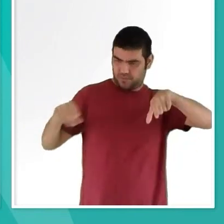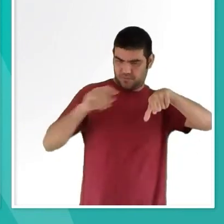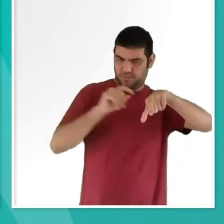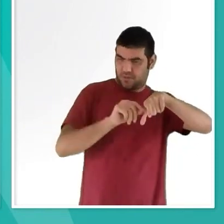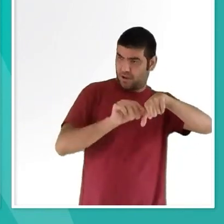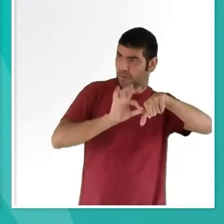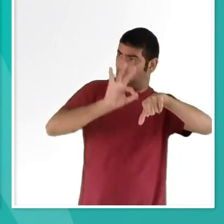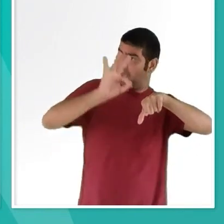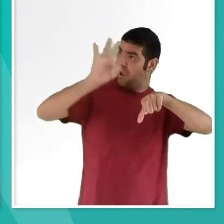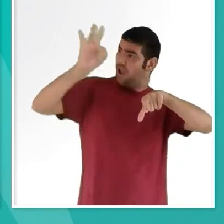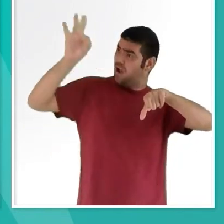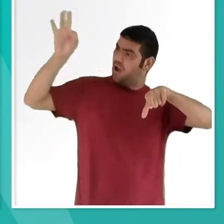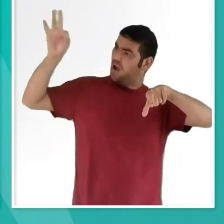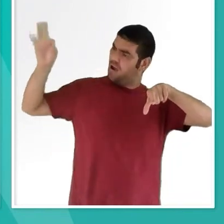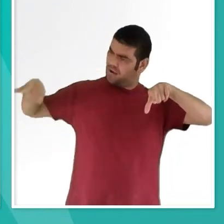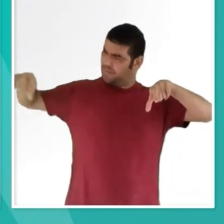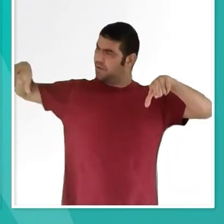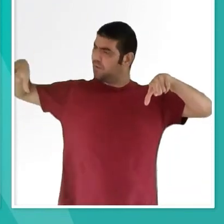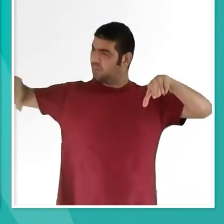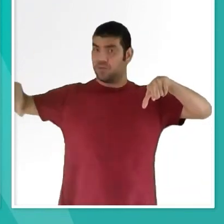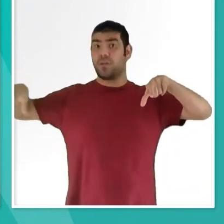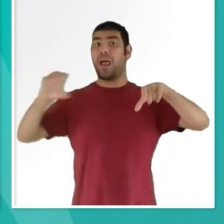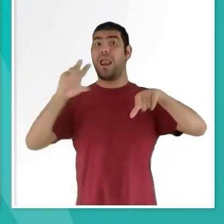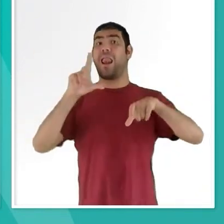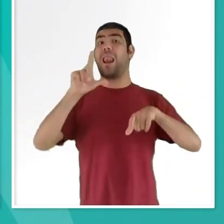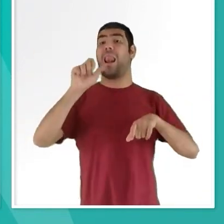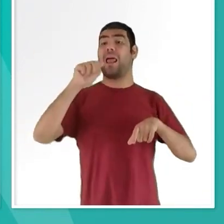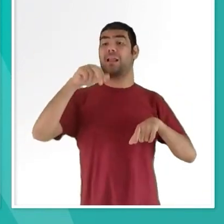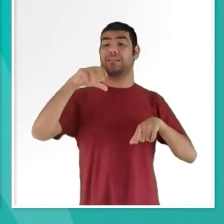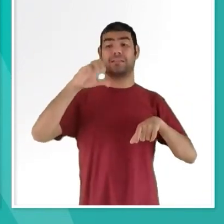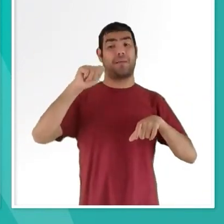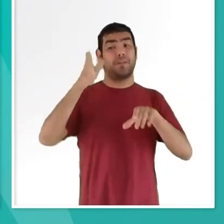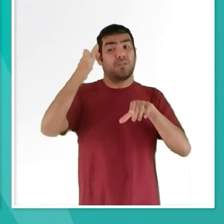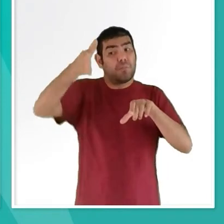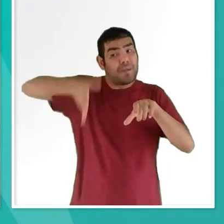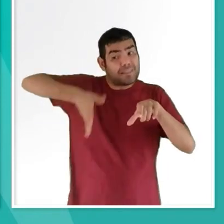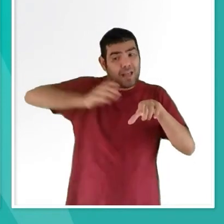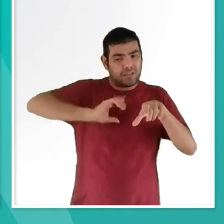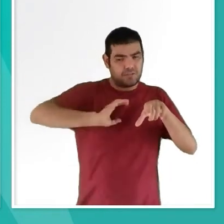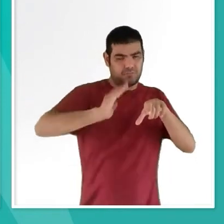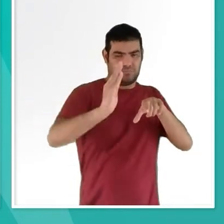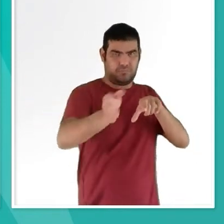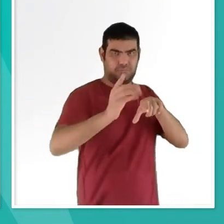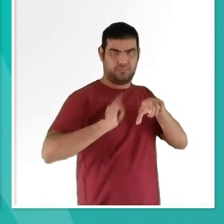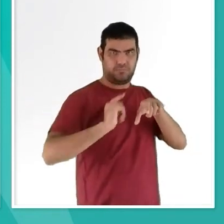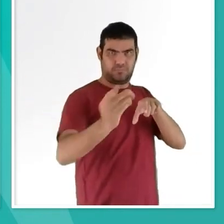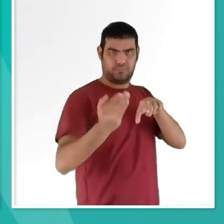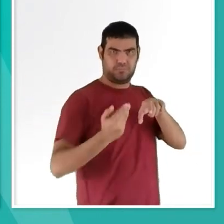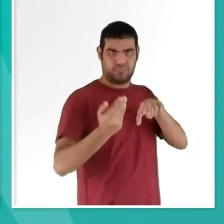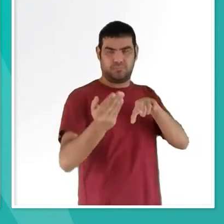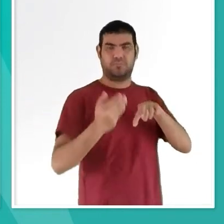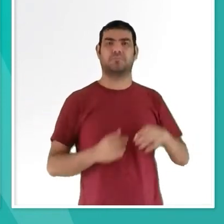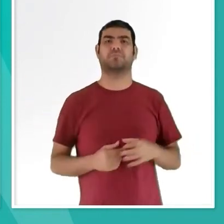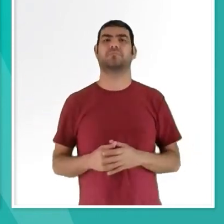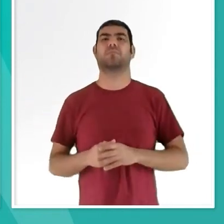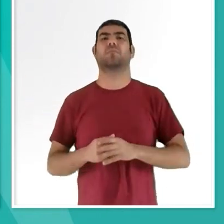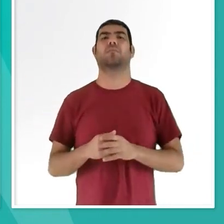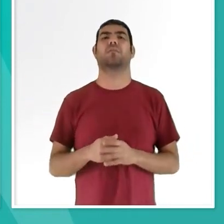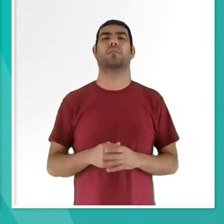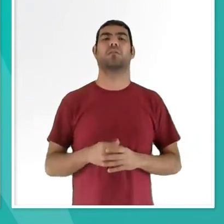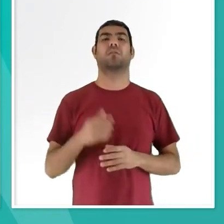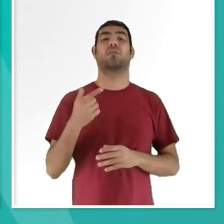E o lançamento não, ele acontece numa metade do campo. Depois nós temos o cabeceio.